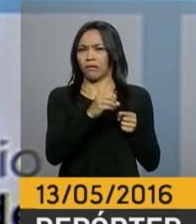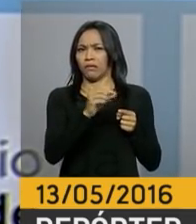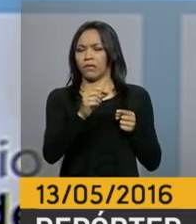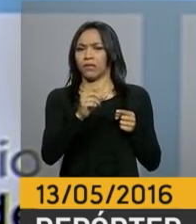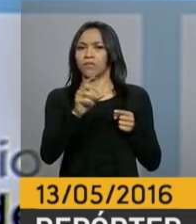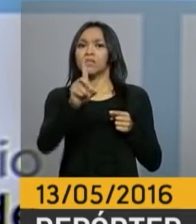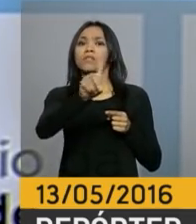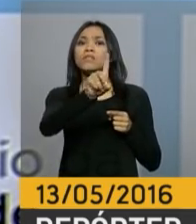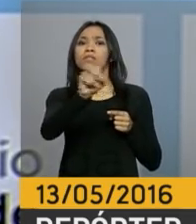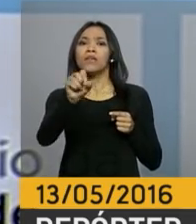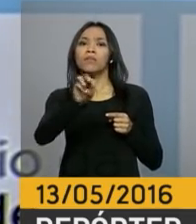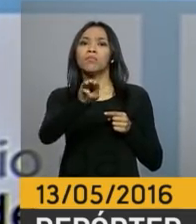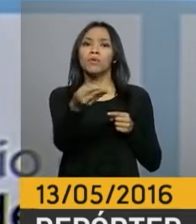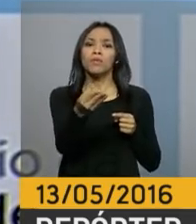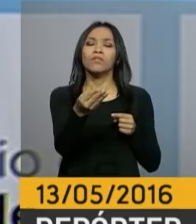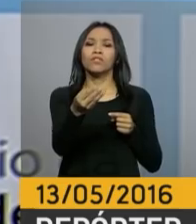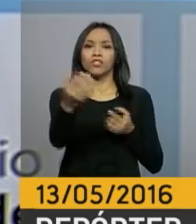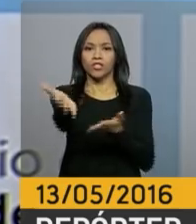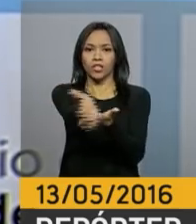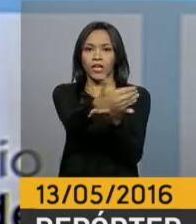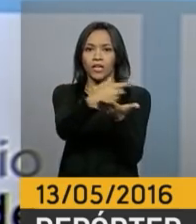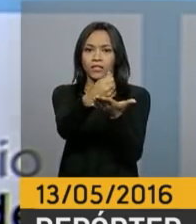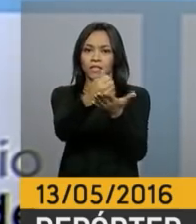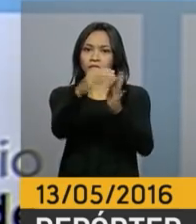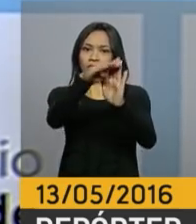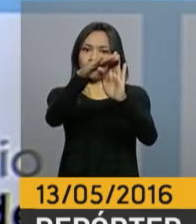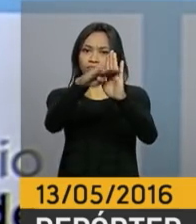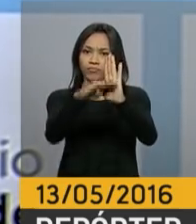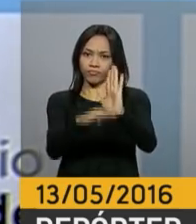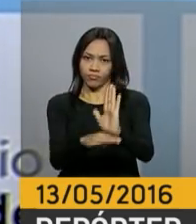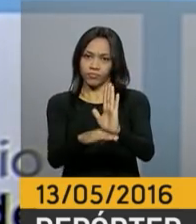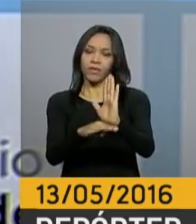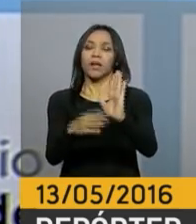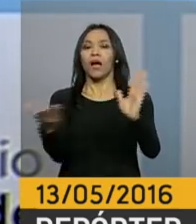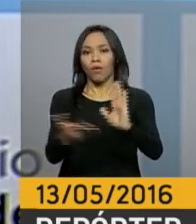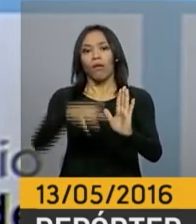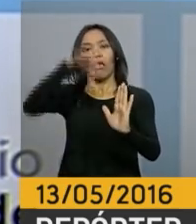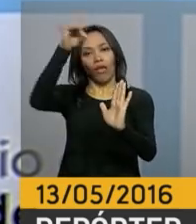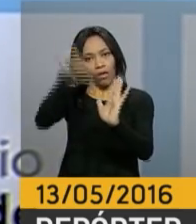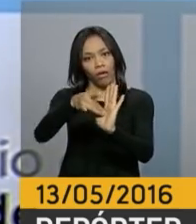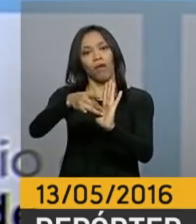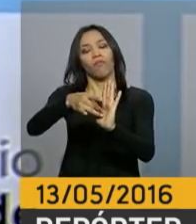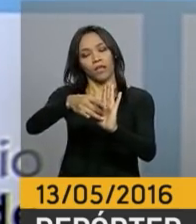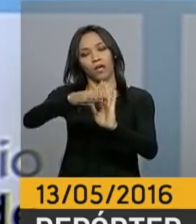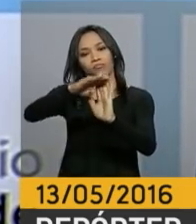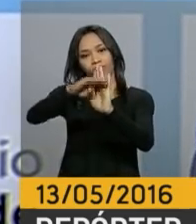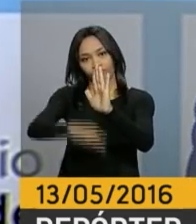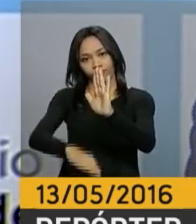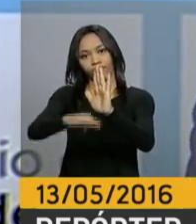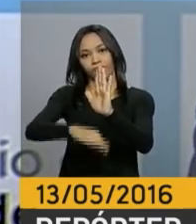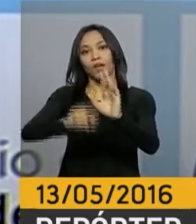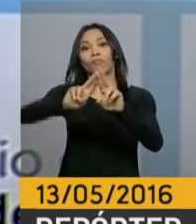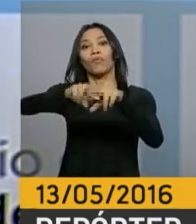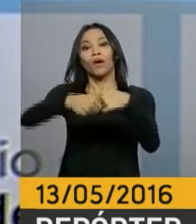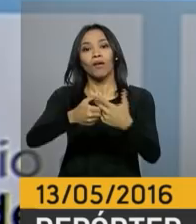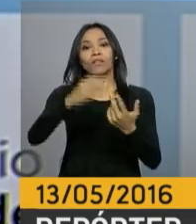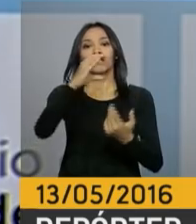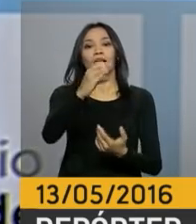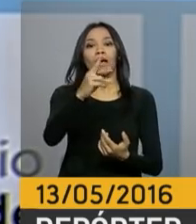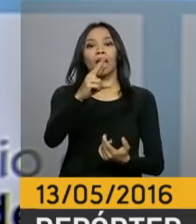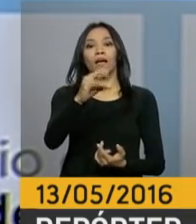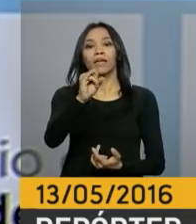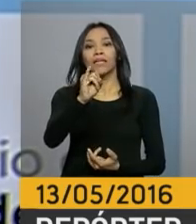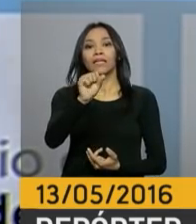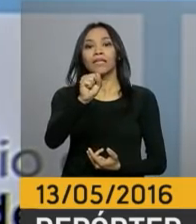bilhões de receitas superestimadas agora nós temos 100 bilhões de queda real de arrecadação em função da crise econômica da